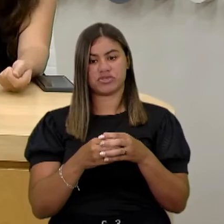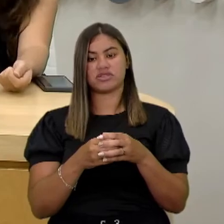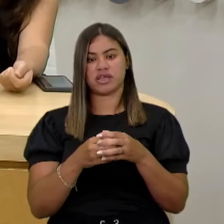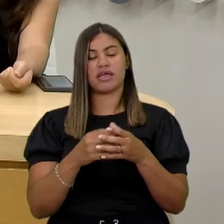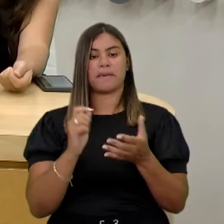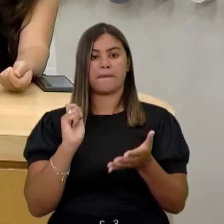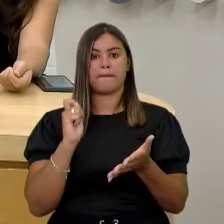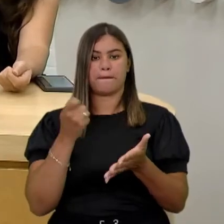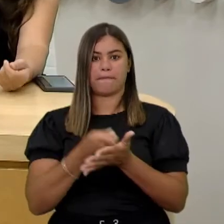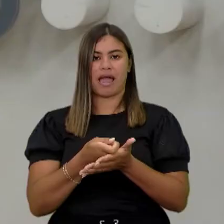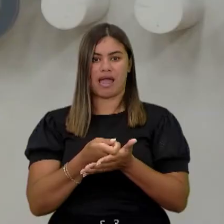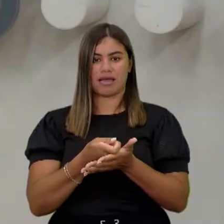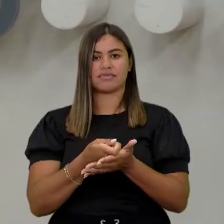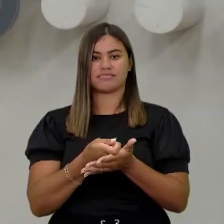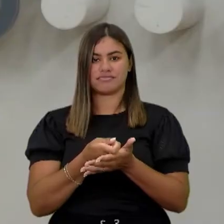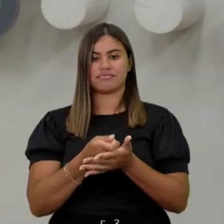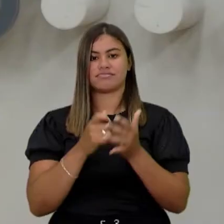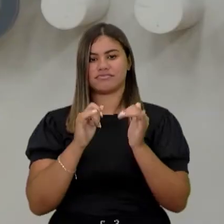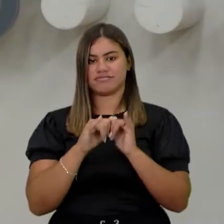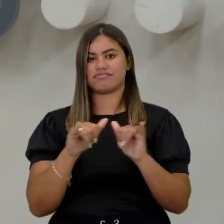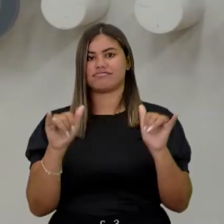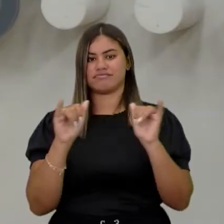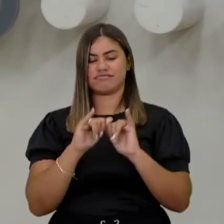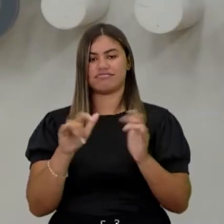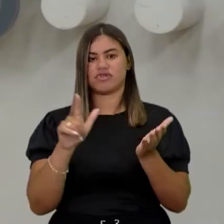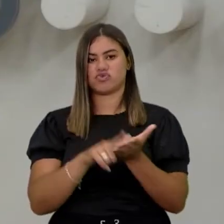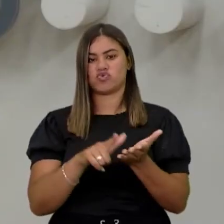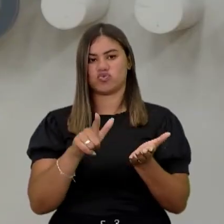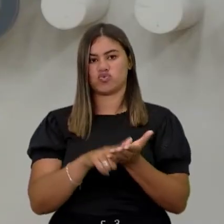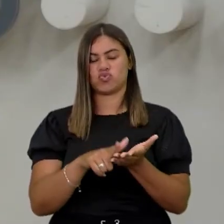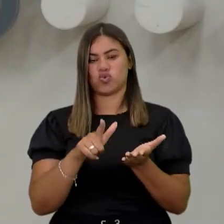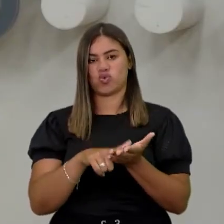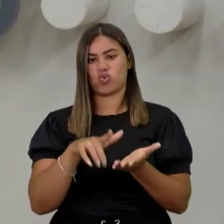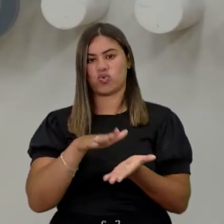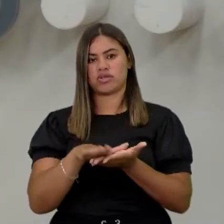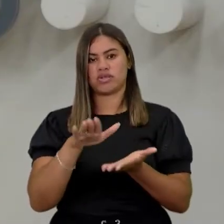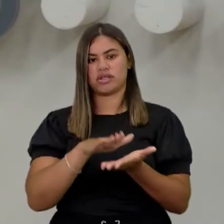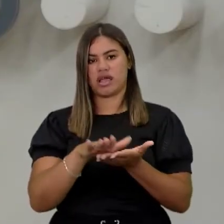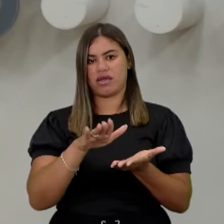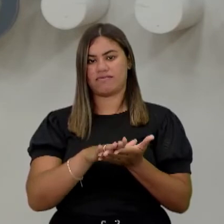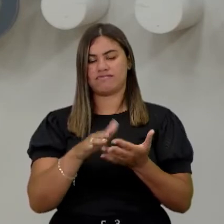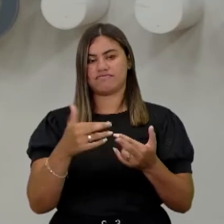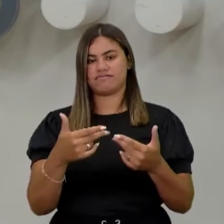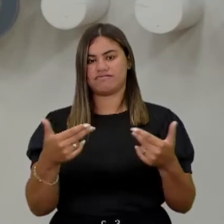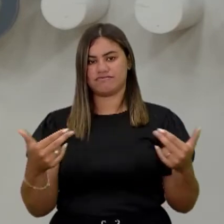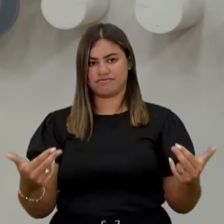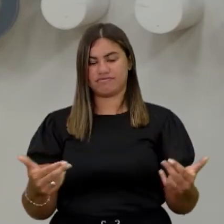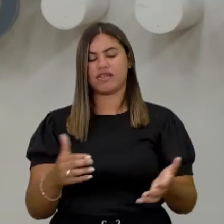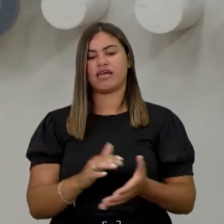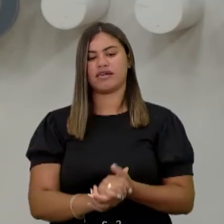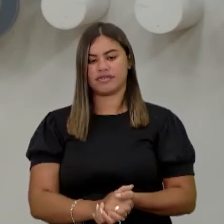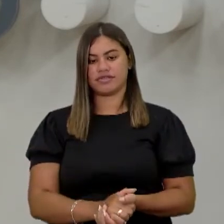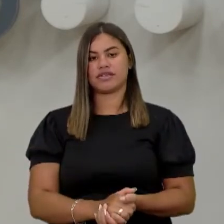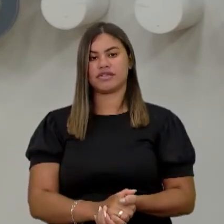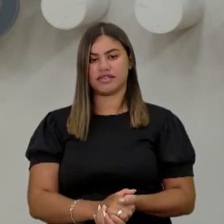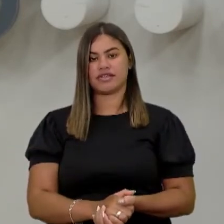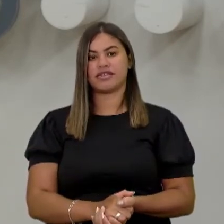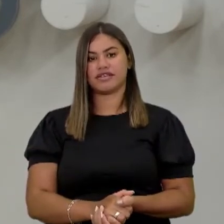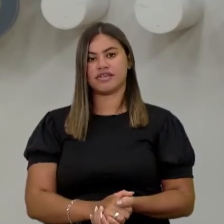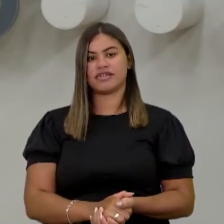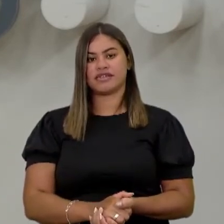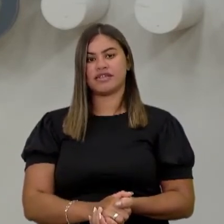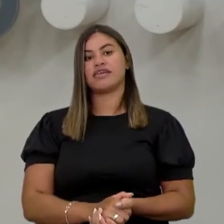banca também esses jornais, né? Que alimentam esses jornais, que dão ali fôlego para que esses jornais